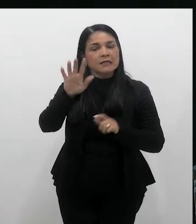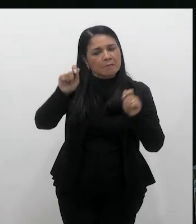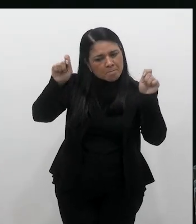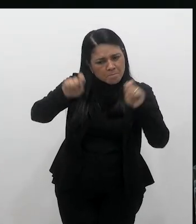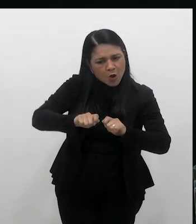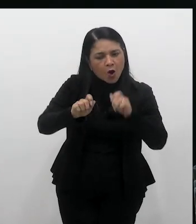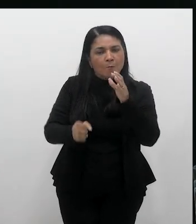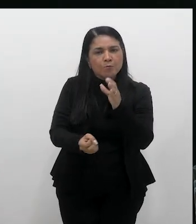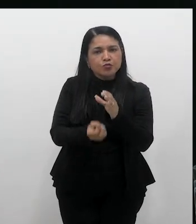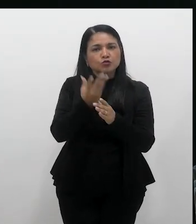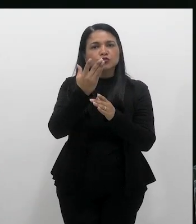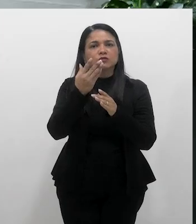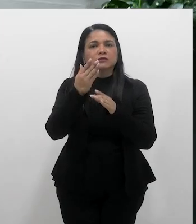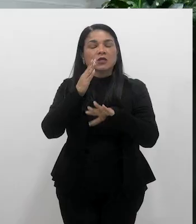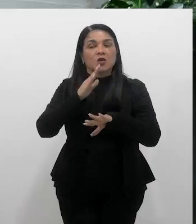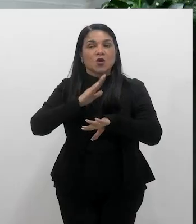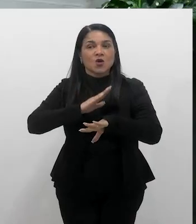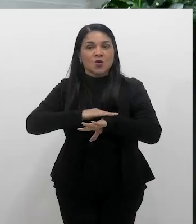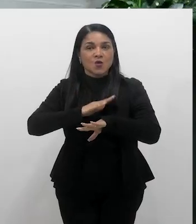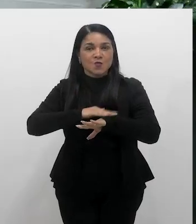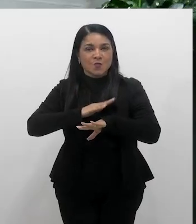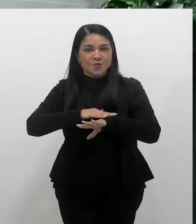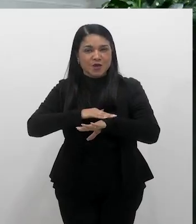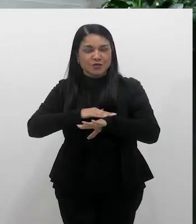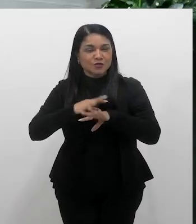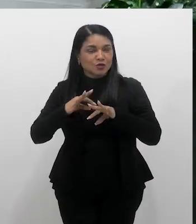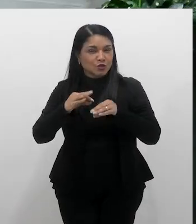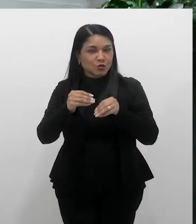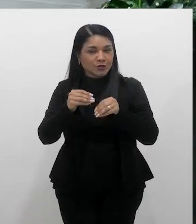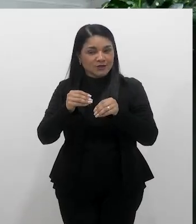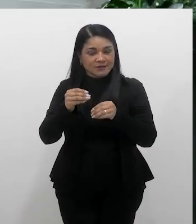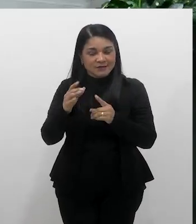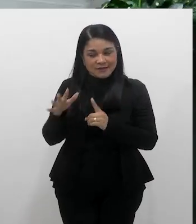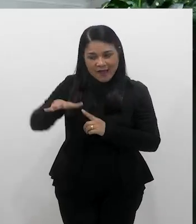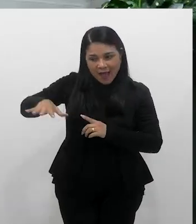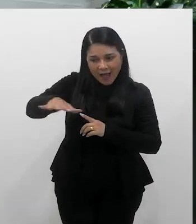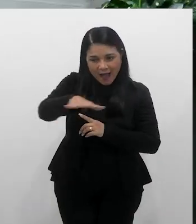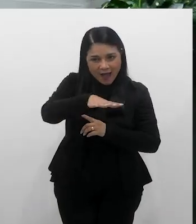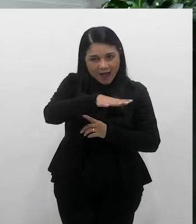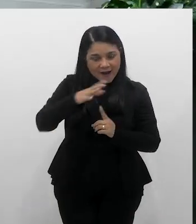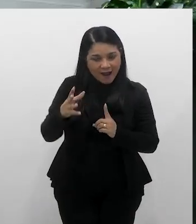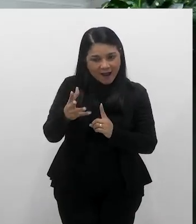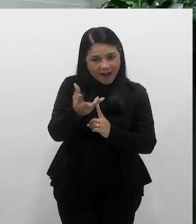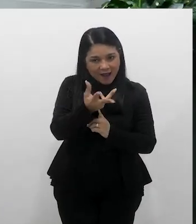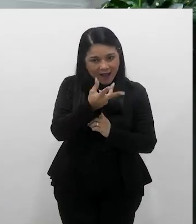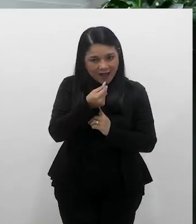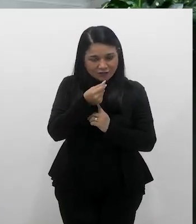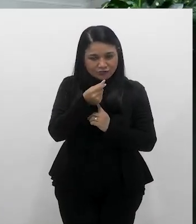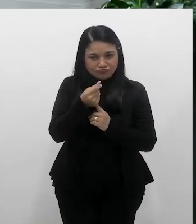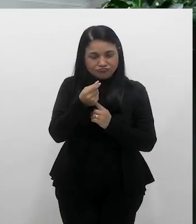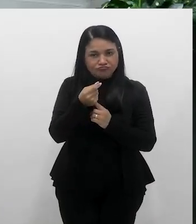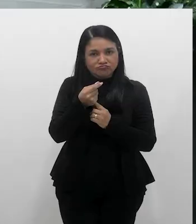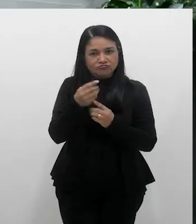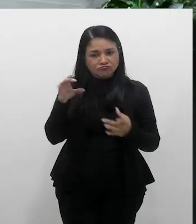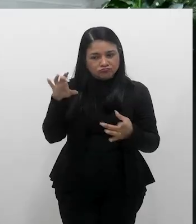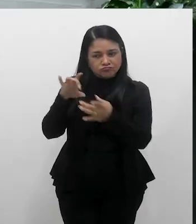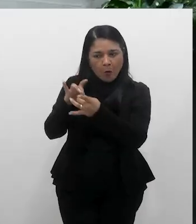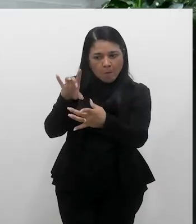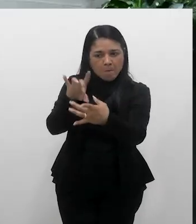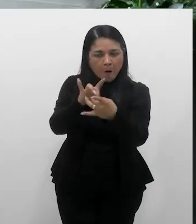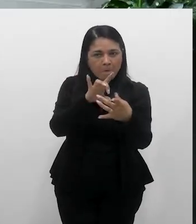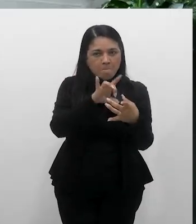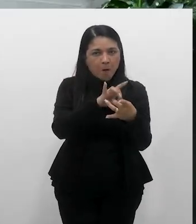produzir. A gente vem de um momento em que todos os campos de arte, eles são muito interligados, muito porosos, né?